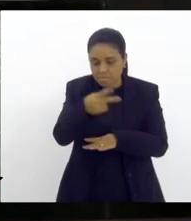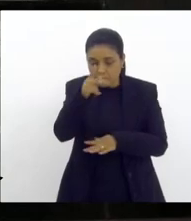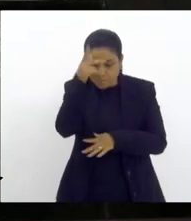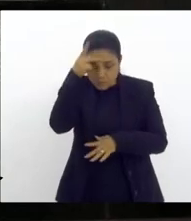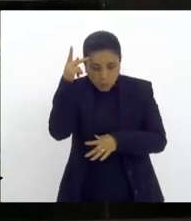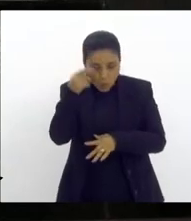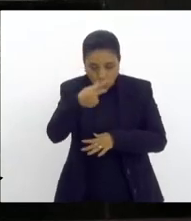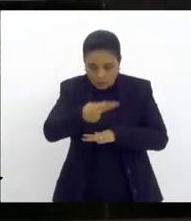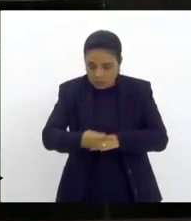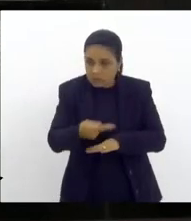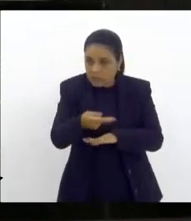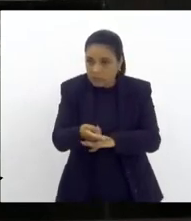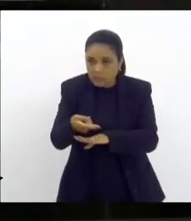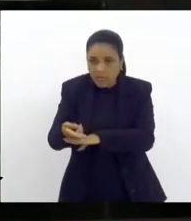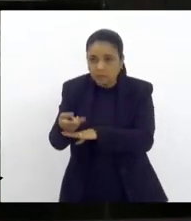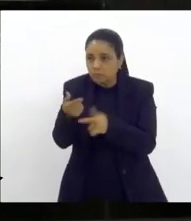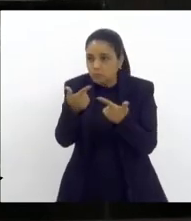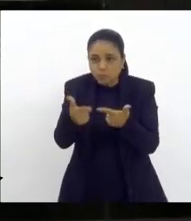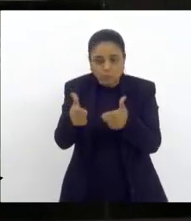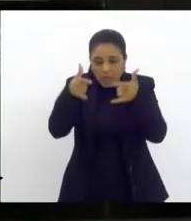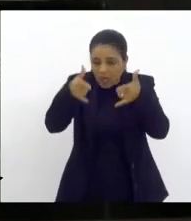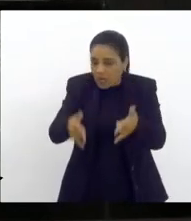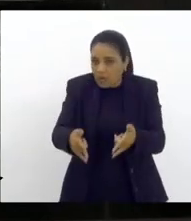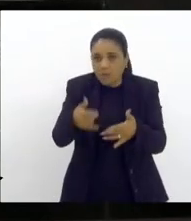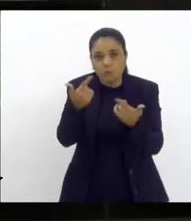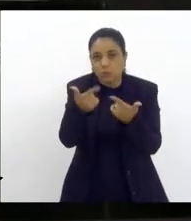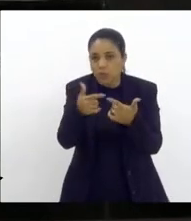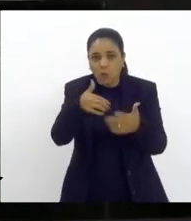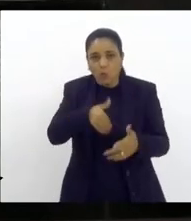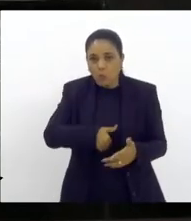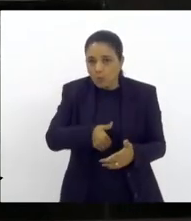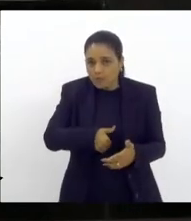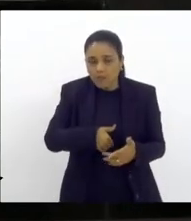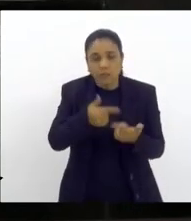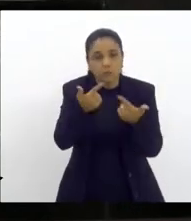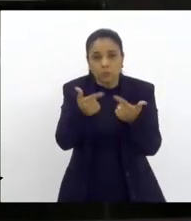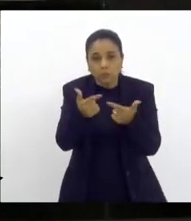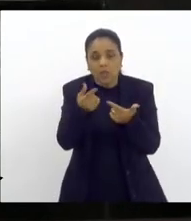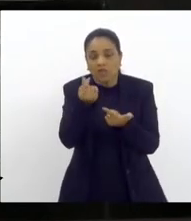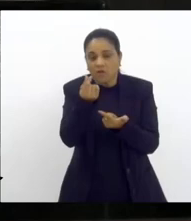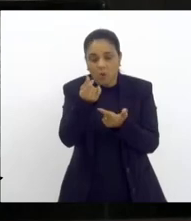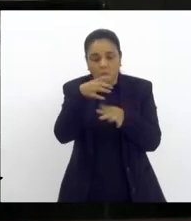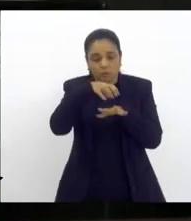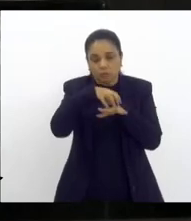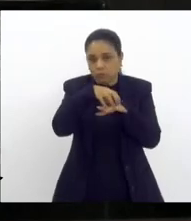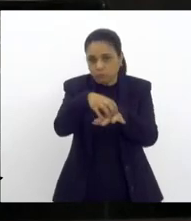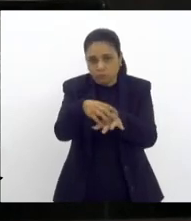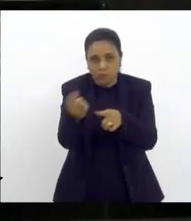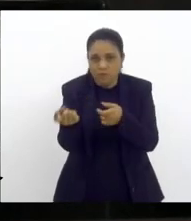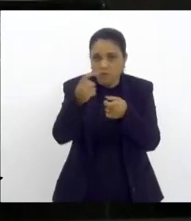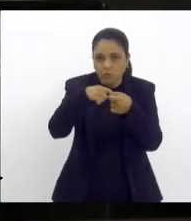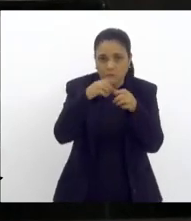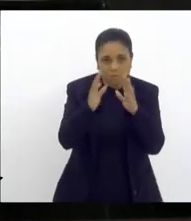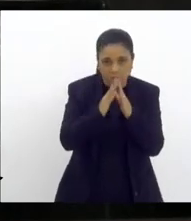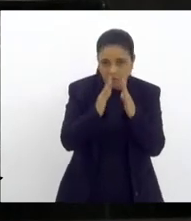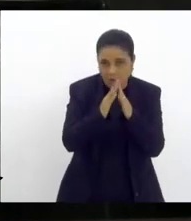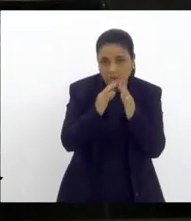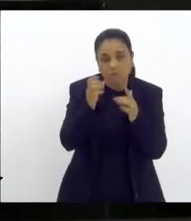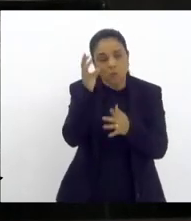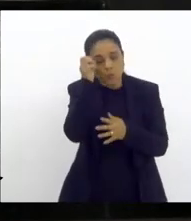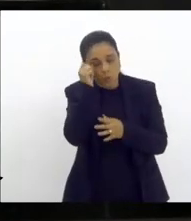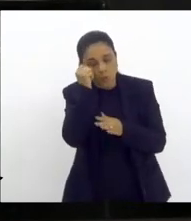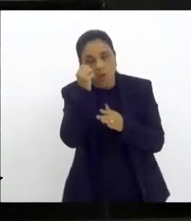tem onde dormir não tem o que comer não tem valor do transporte para voltar para casa e tem que dormir na praça então